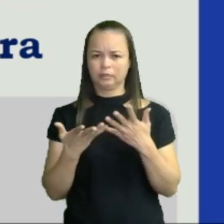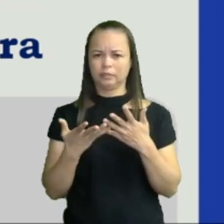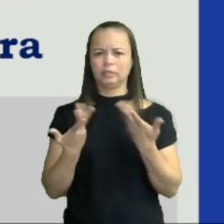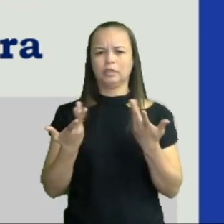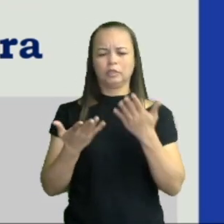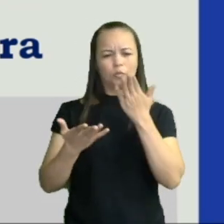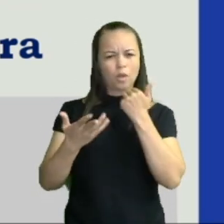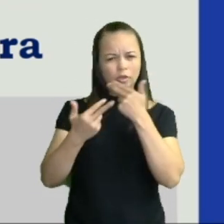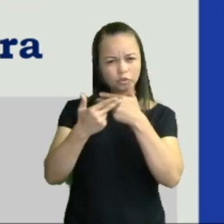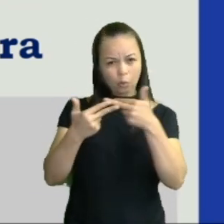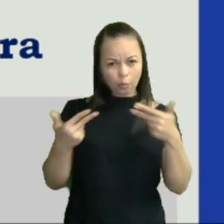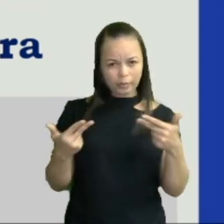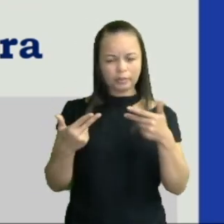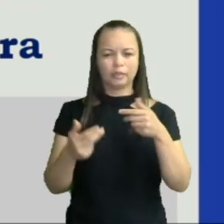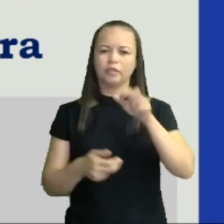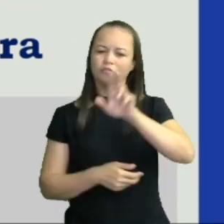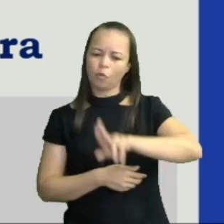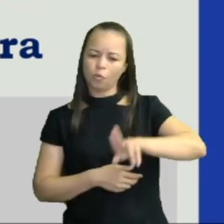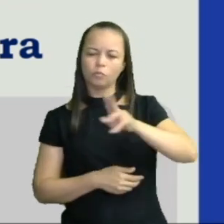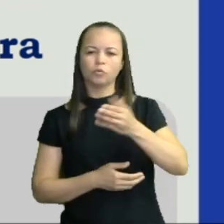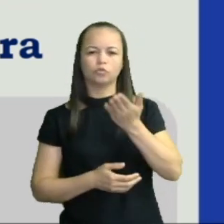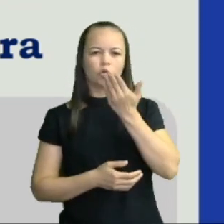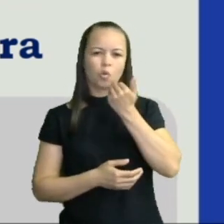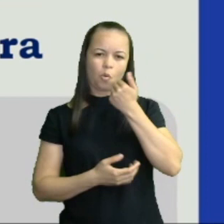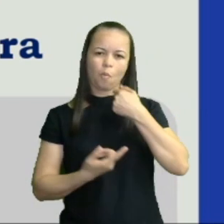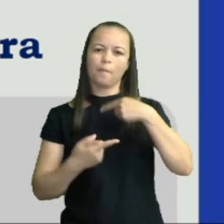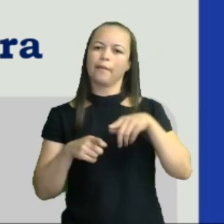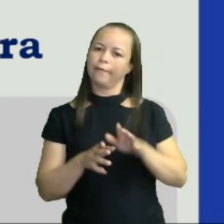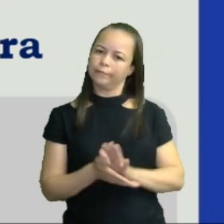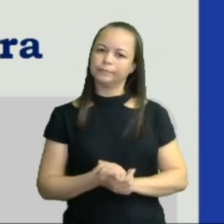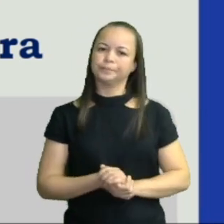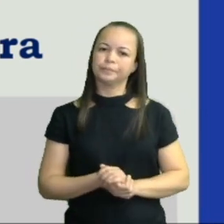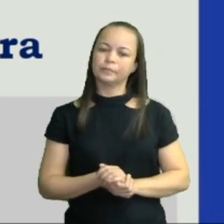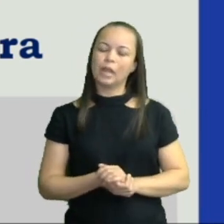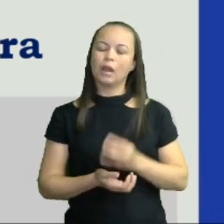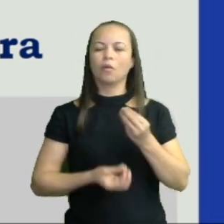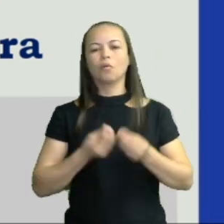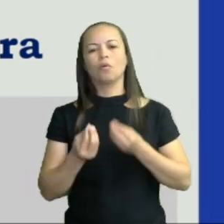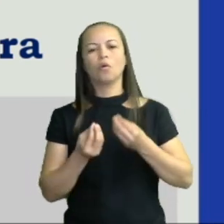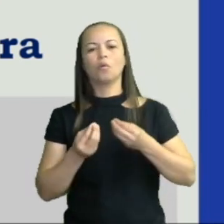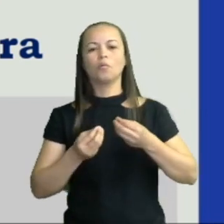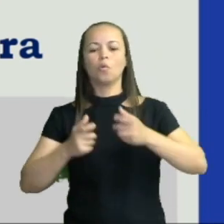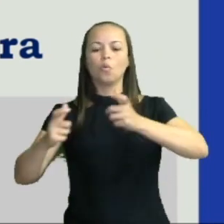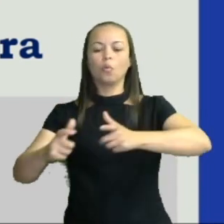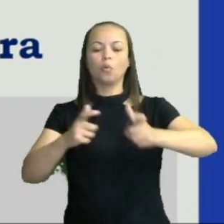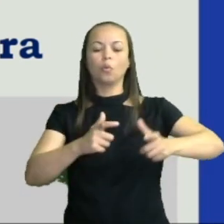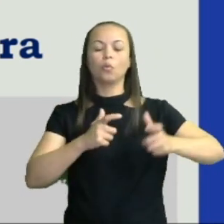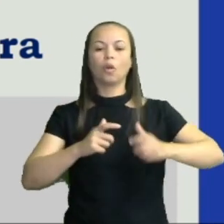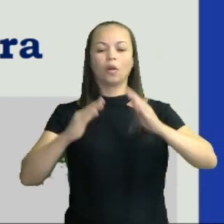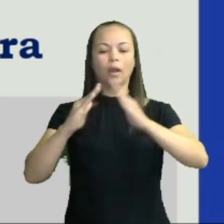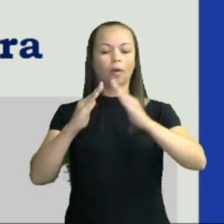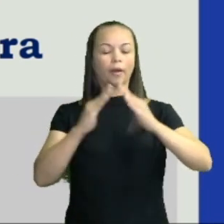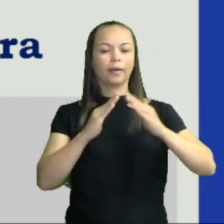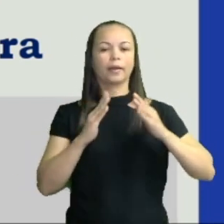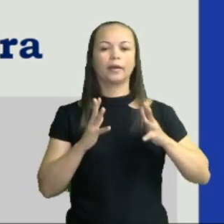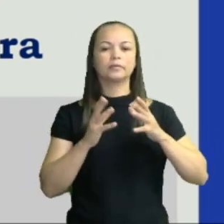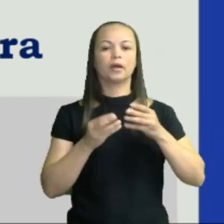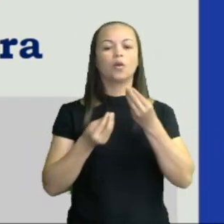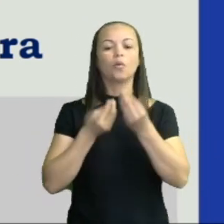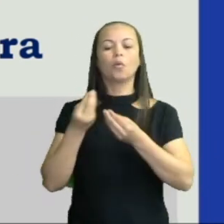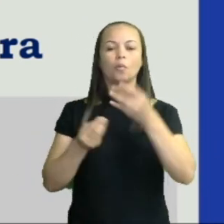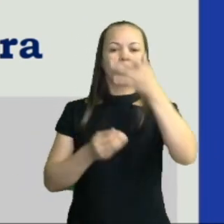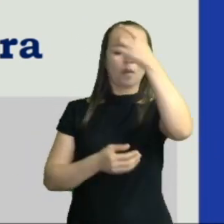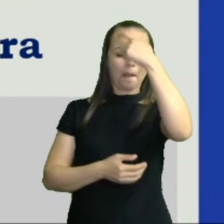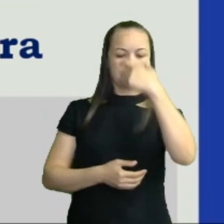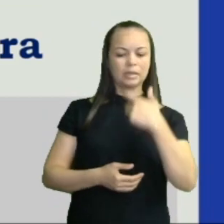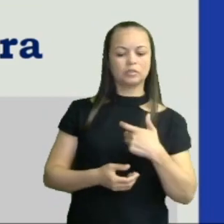o alimento que nós vamos ingerir, como o ambiente, como a pessoa que está preparando o